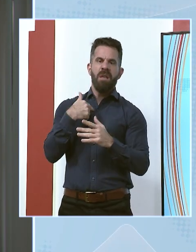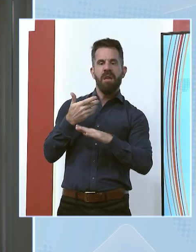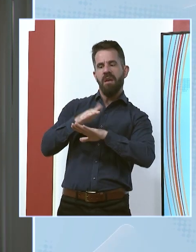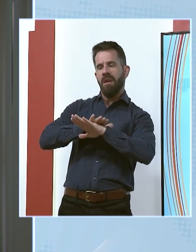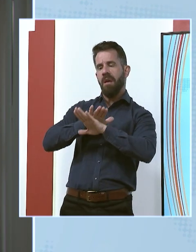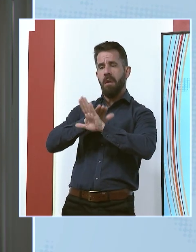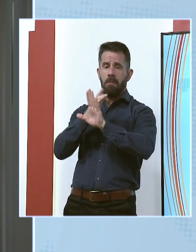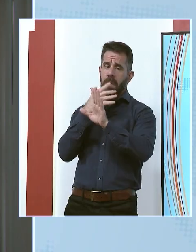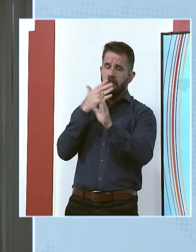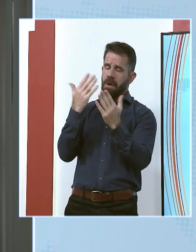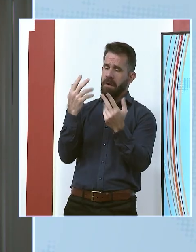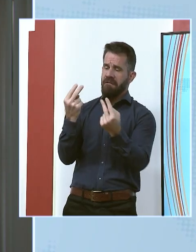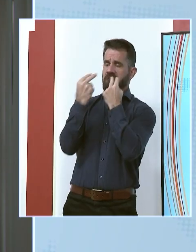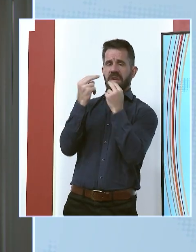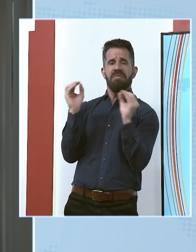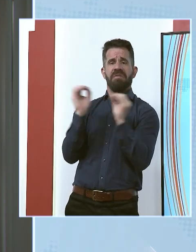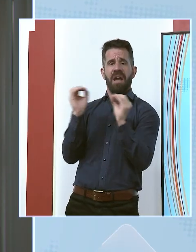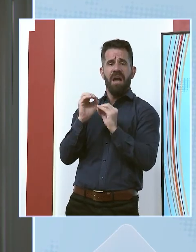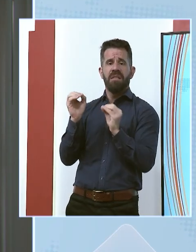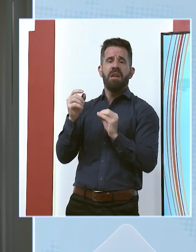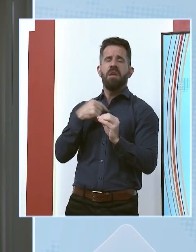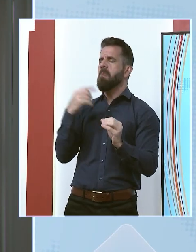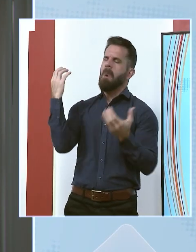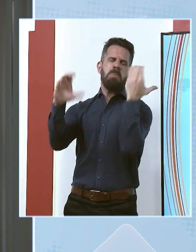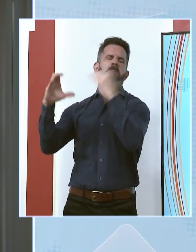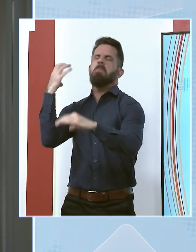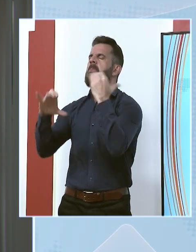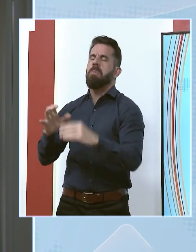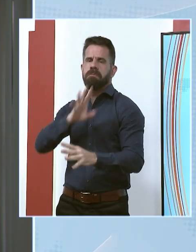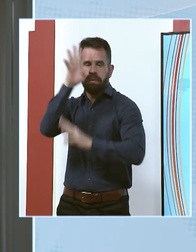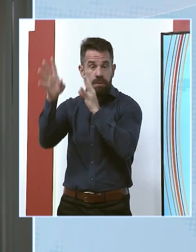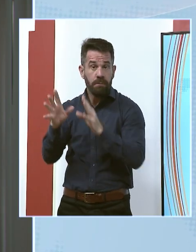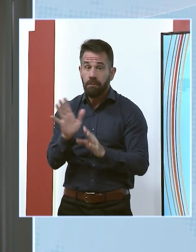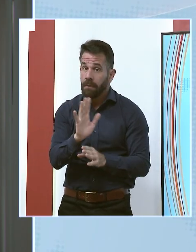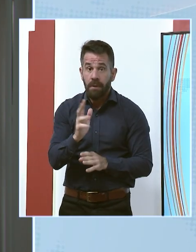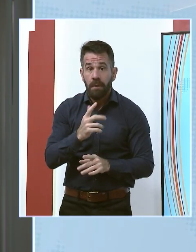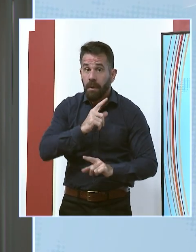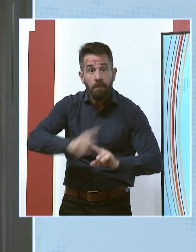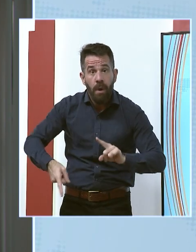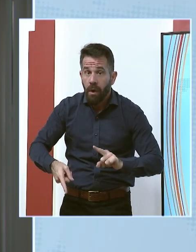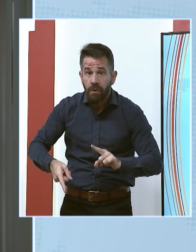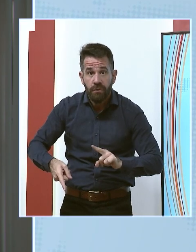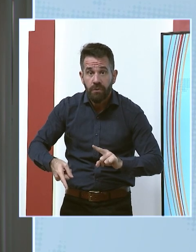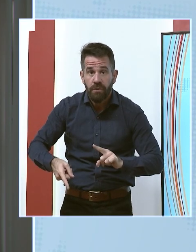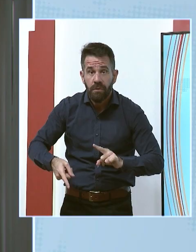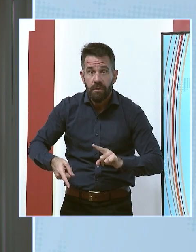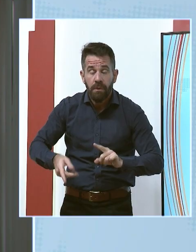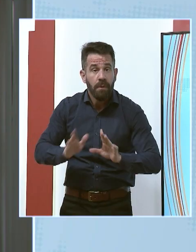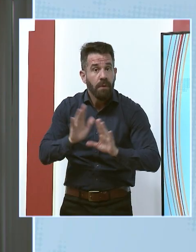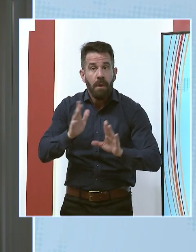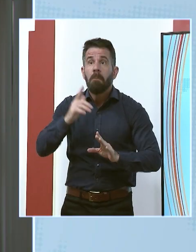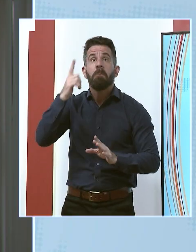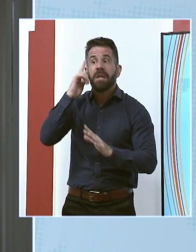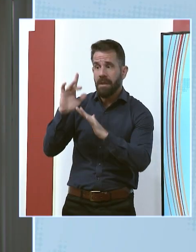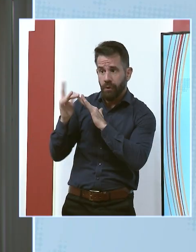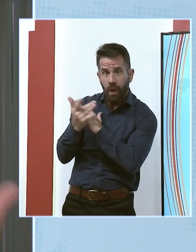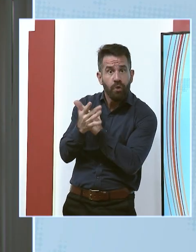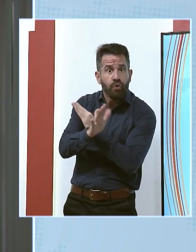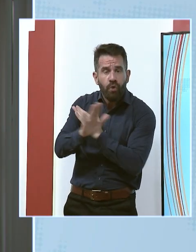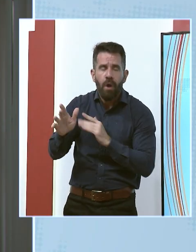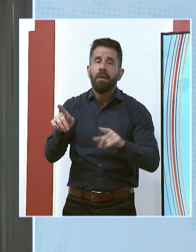ou de um codinome, podem qualquer coisa. Não podem. E isso não é só para as redes sociais,